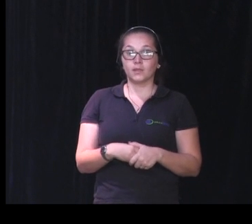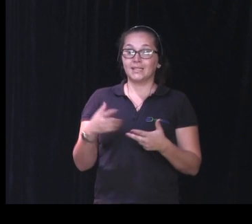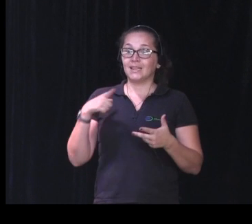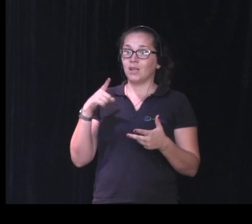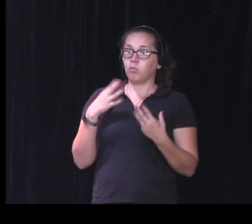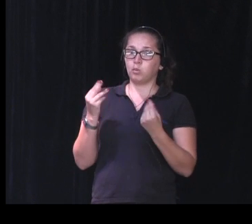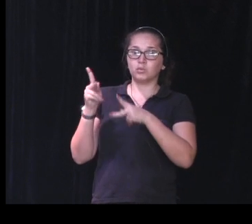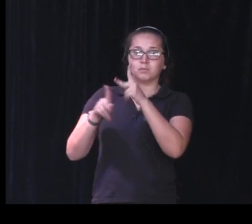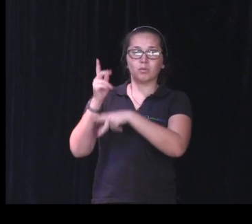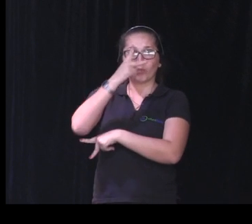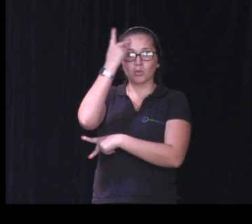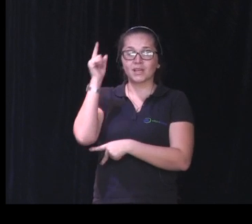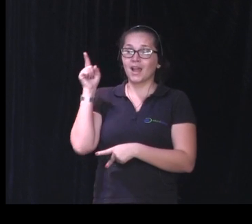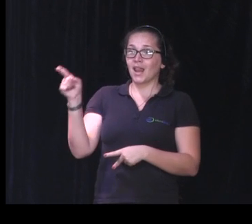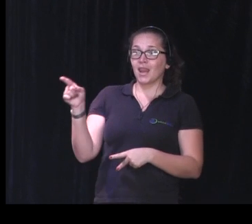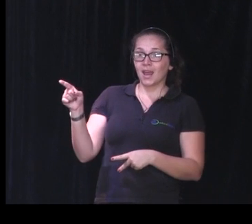muito